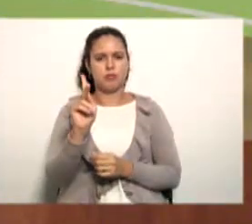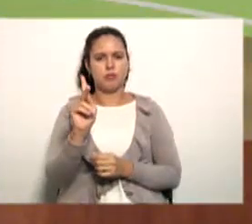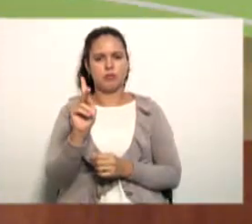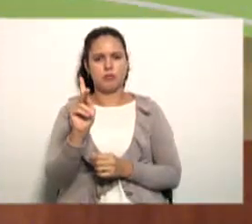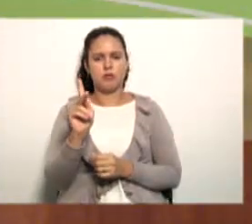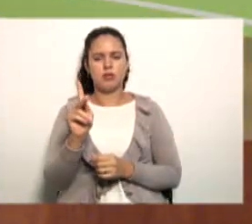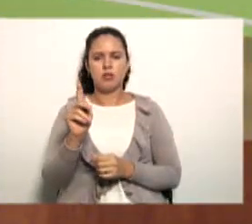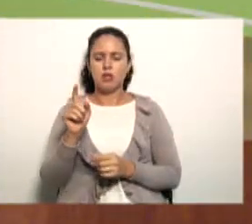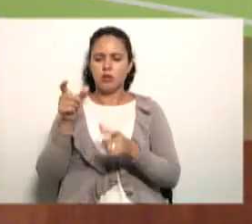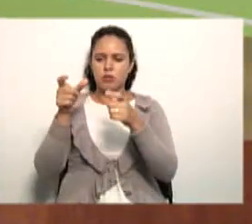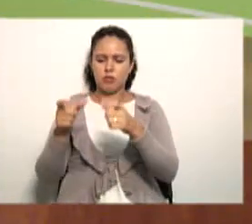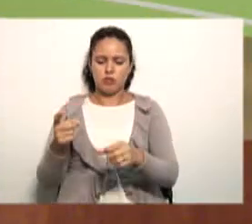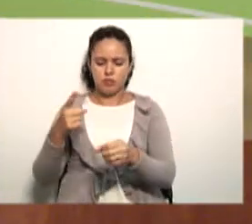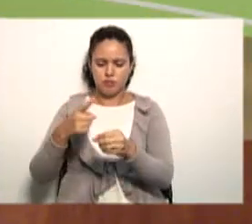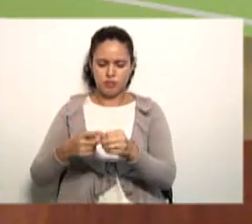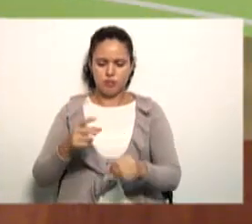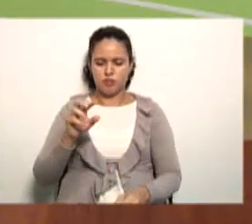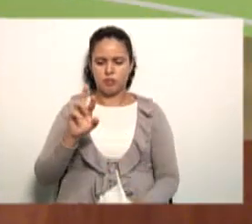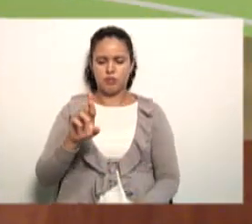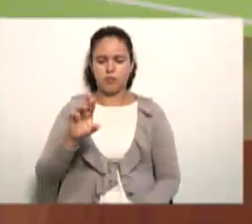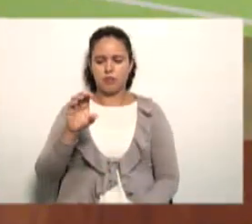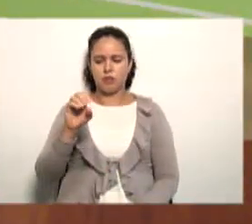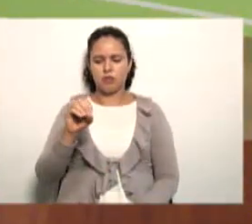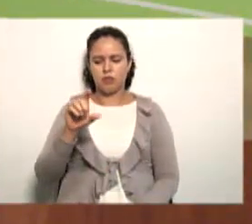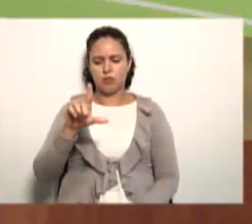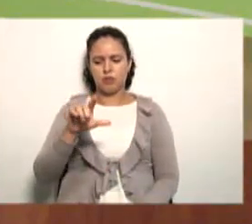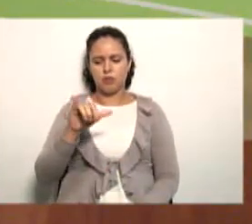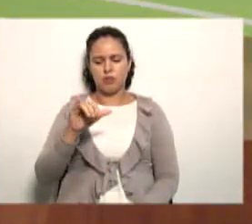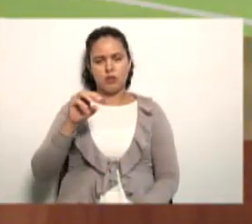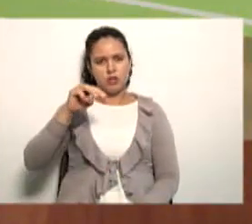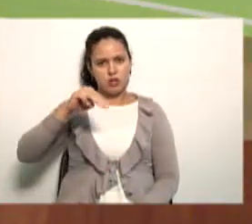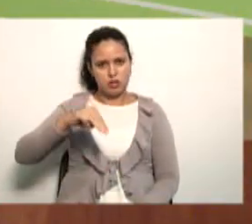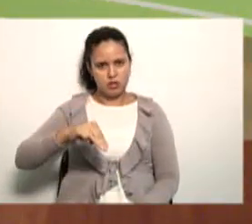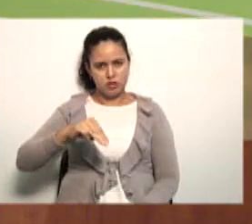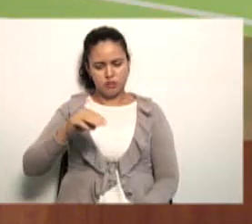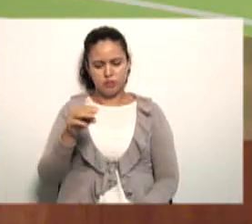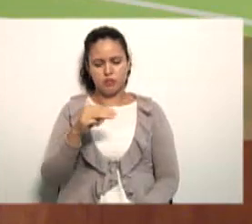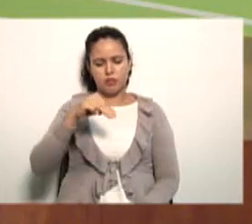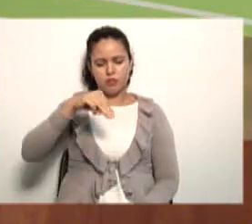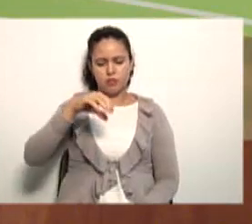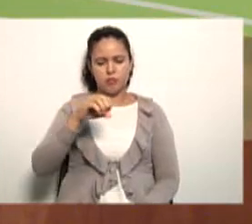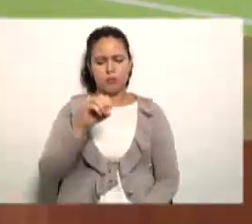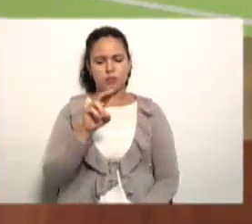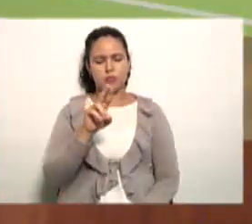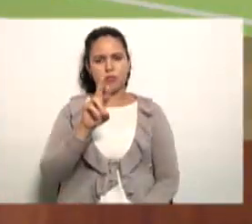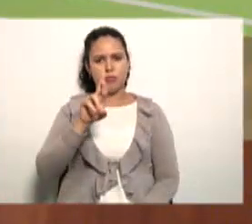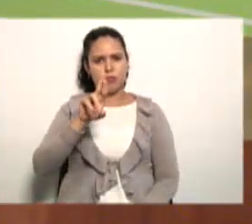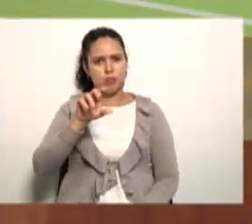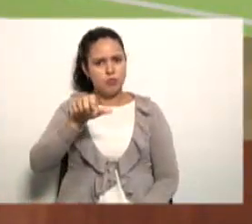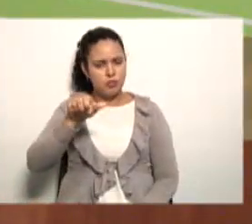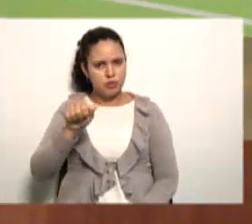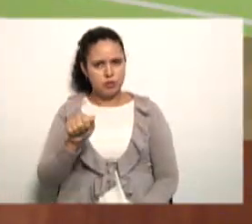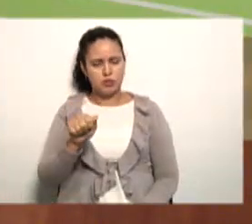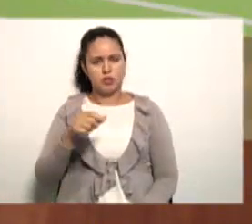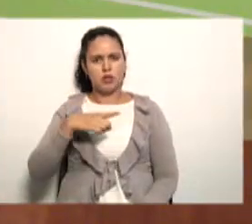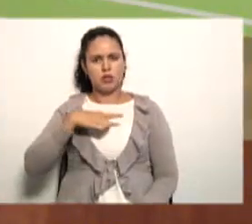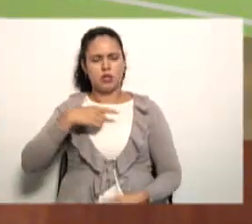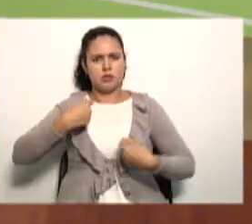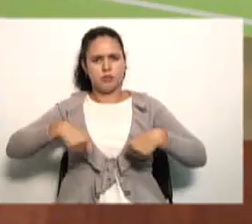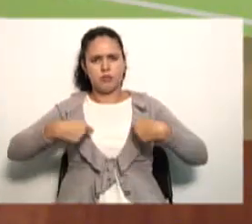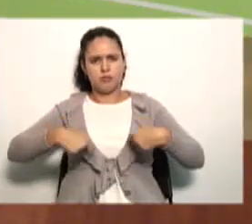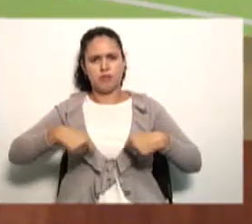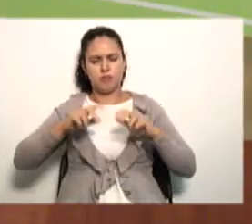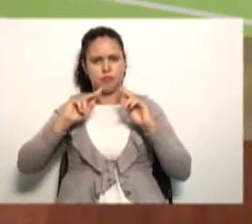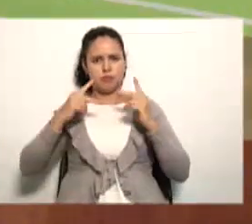temos necessidades, principalmente físicas, roupas, calçados, alimentação, etc., que acabamos excluindo vários itens que a sociedade